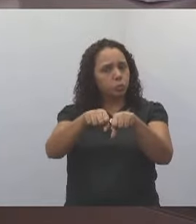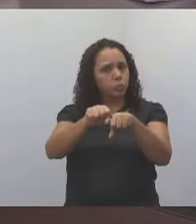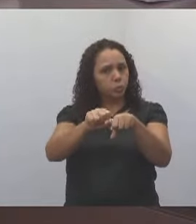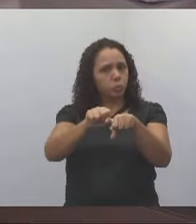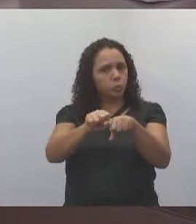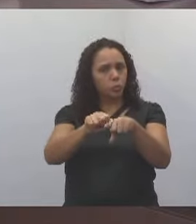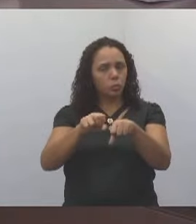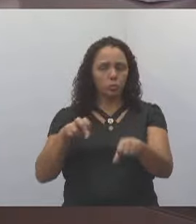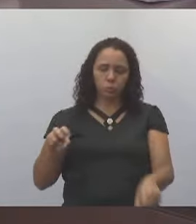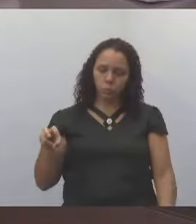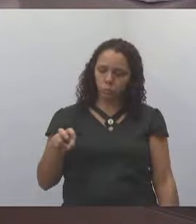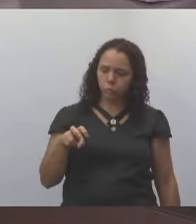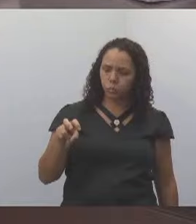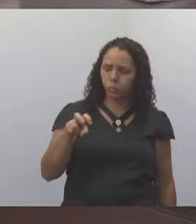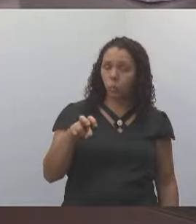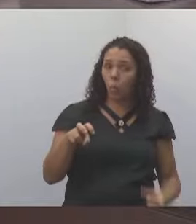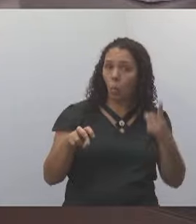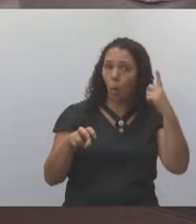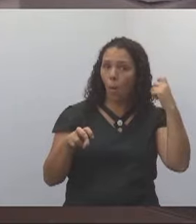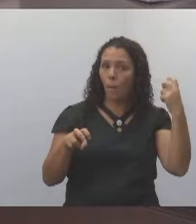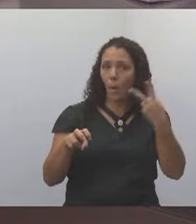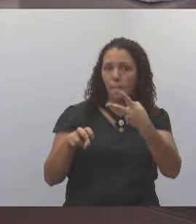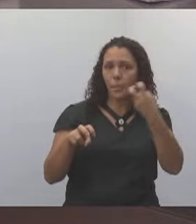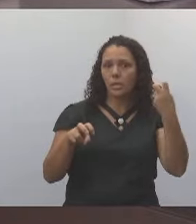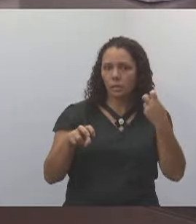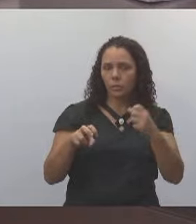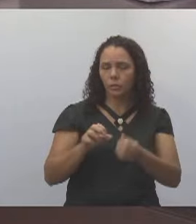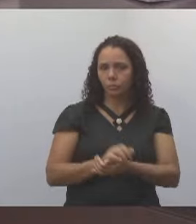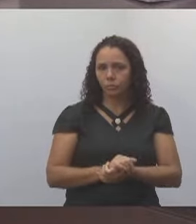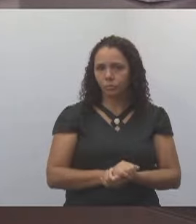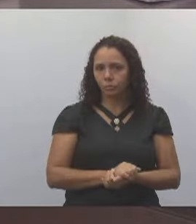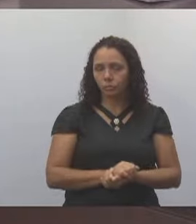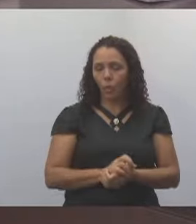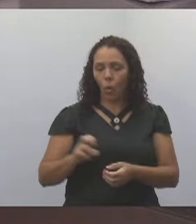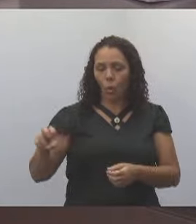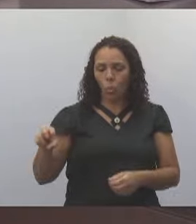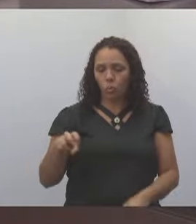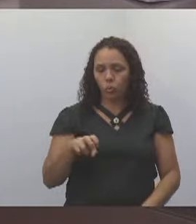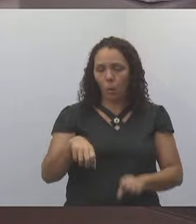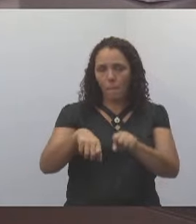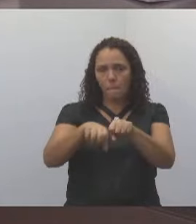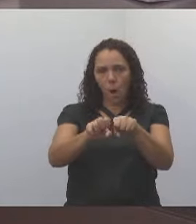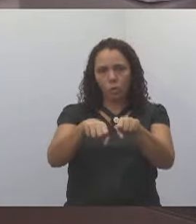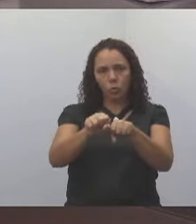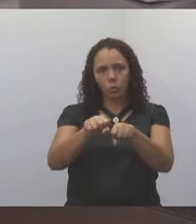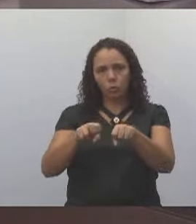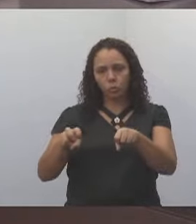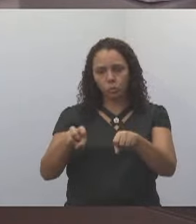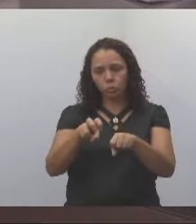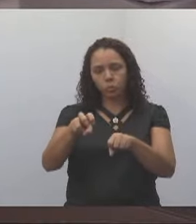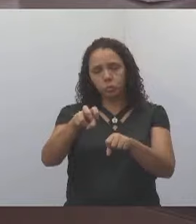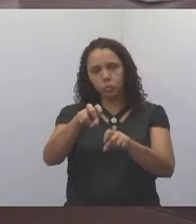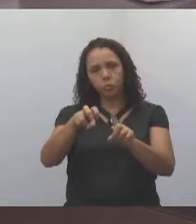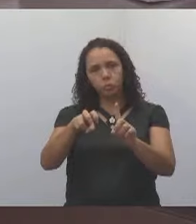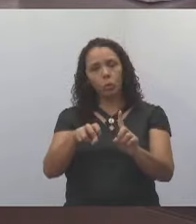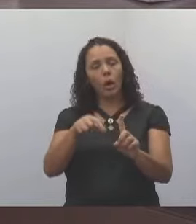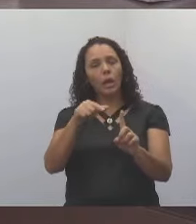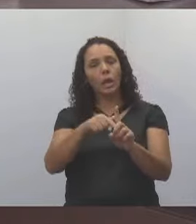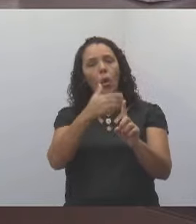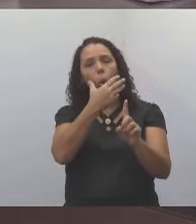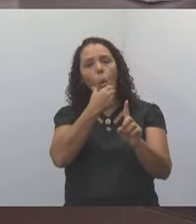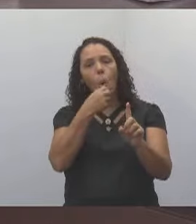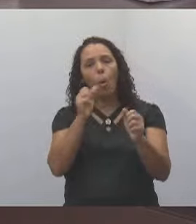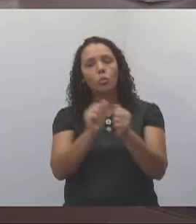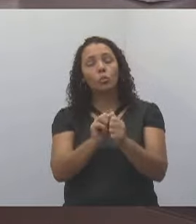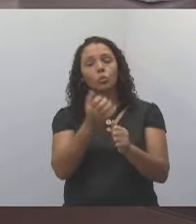escutei um barulho, né? E um motoboy, ele atingiu um rapaz com o seu cachorro, né? Porque